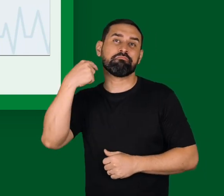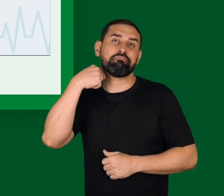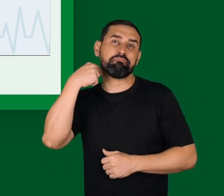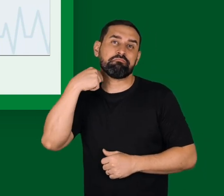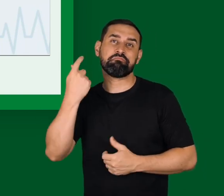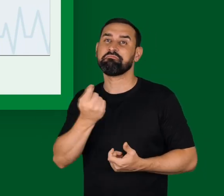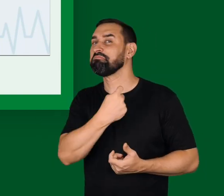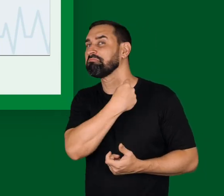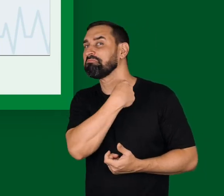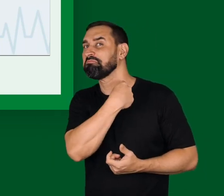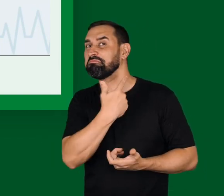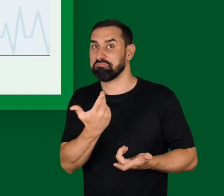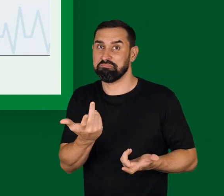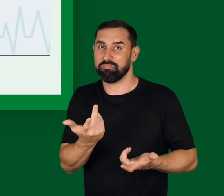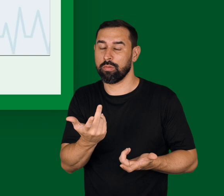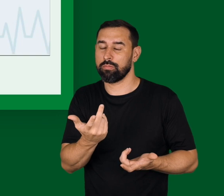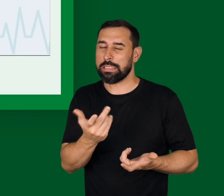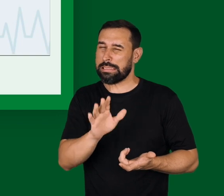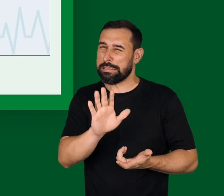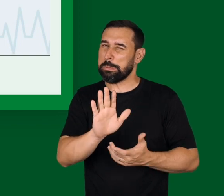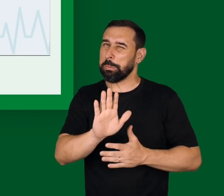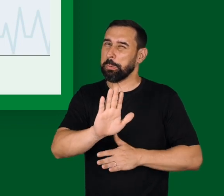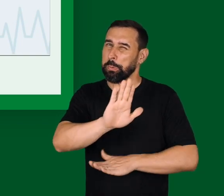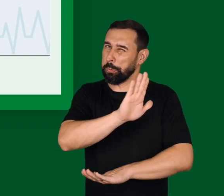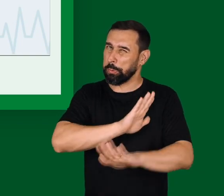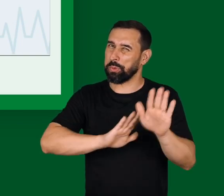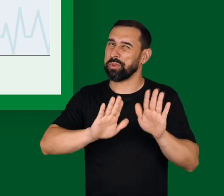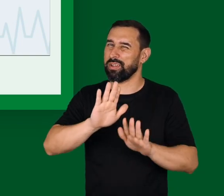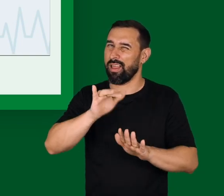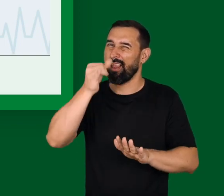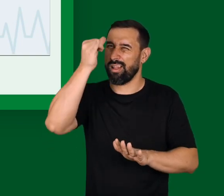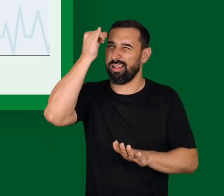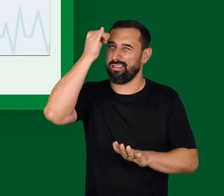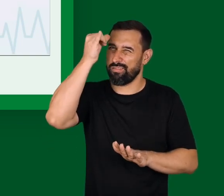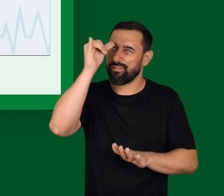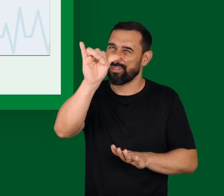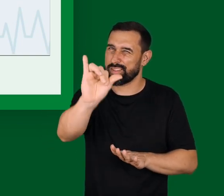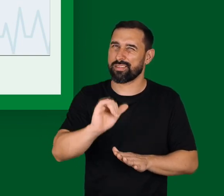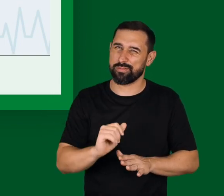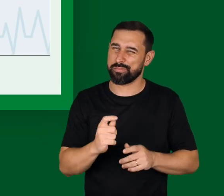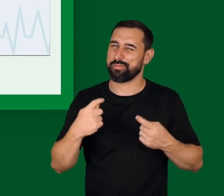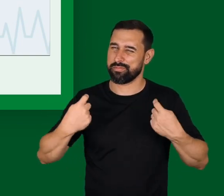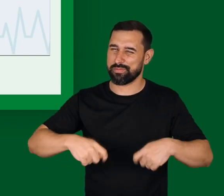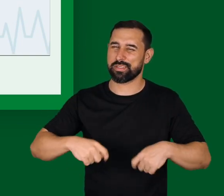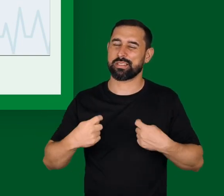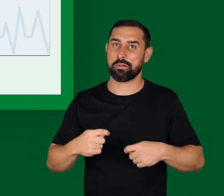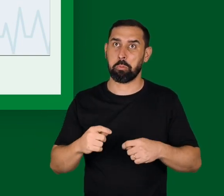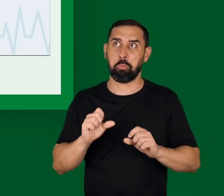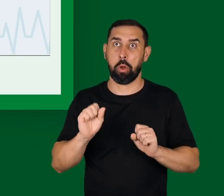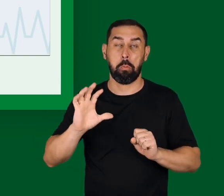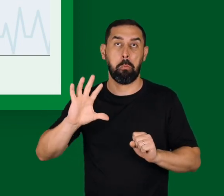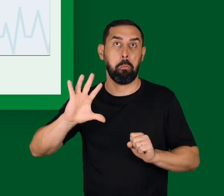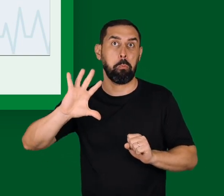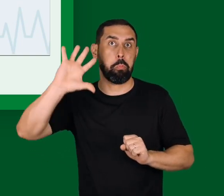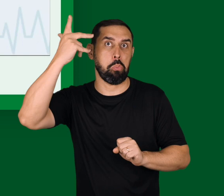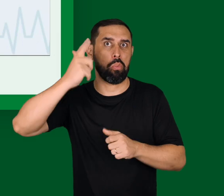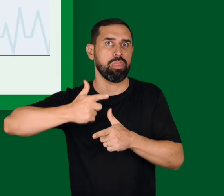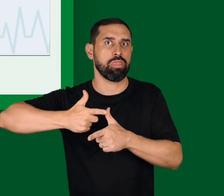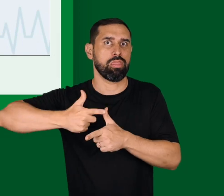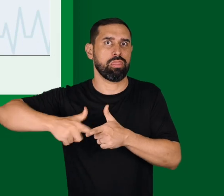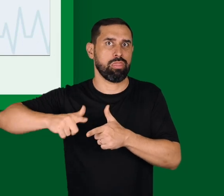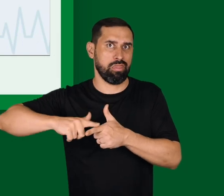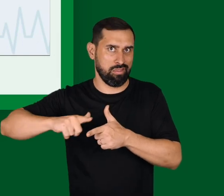né? A jugular externa e interna também é uma opção, mas lembrar que a gente deve evitar o manuseio